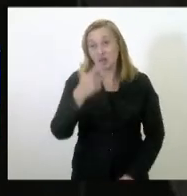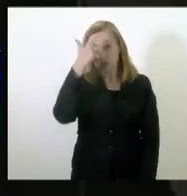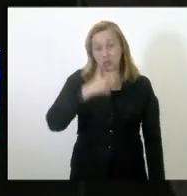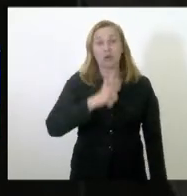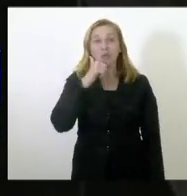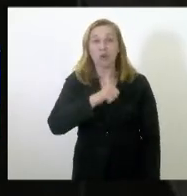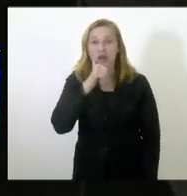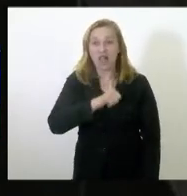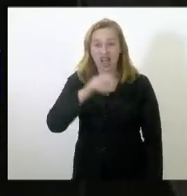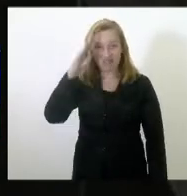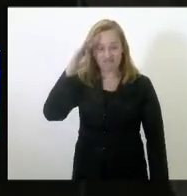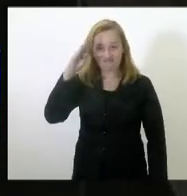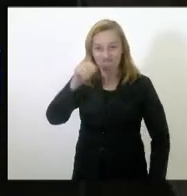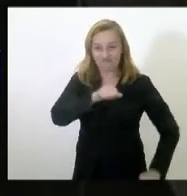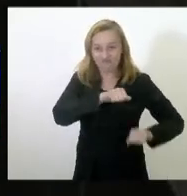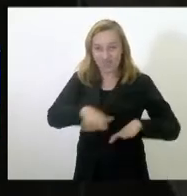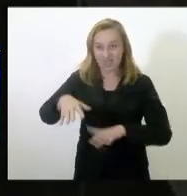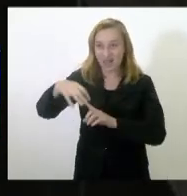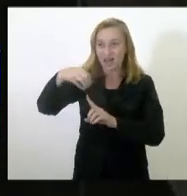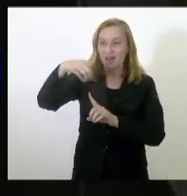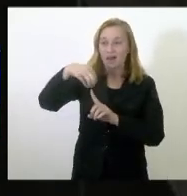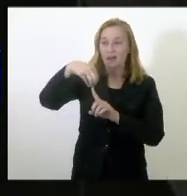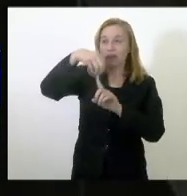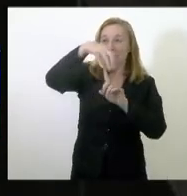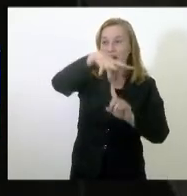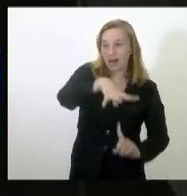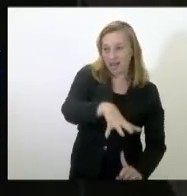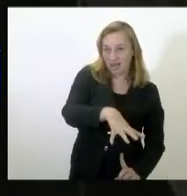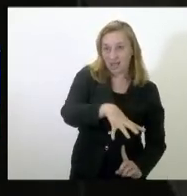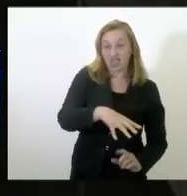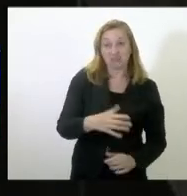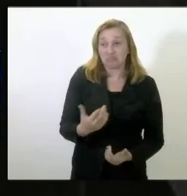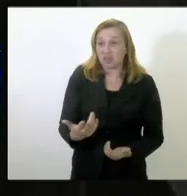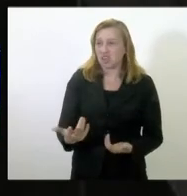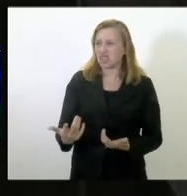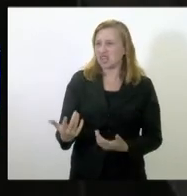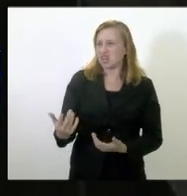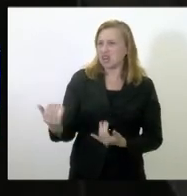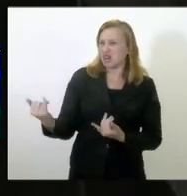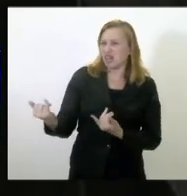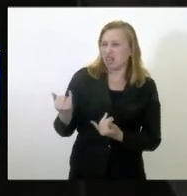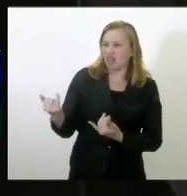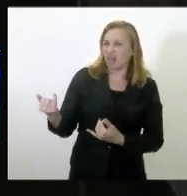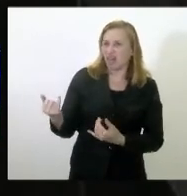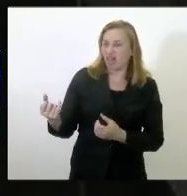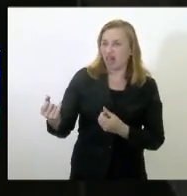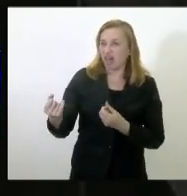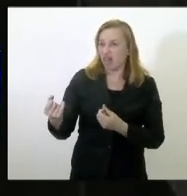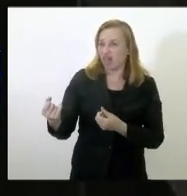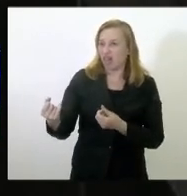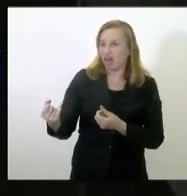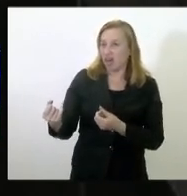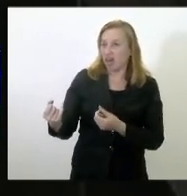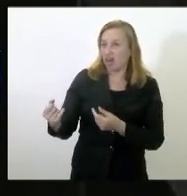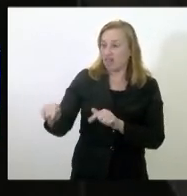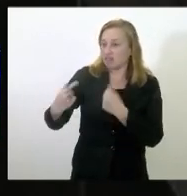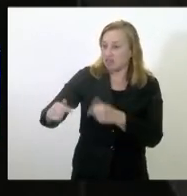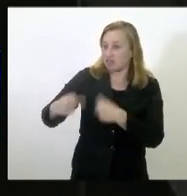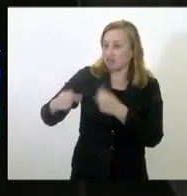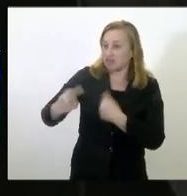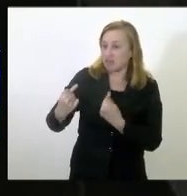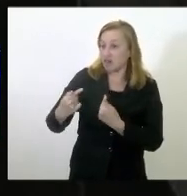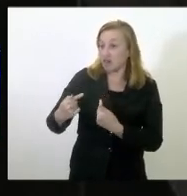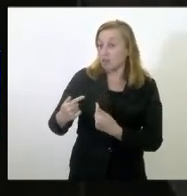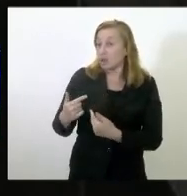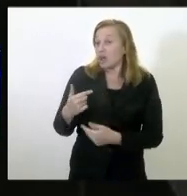militar, paraquedista, então não adianta vir com esses ataques, que a casca aqui, ó, é dura, tia Ju.